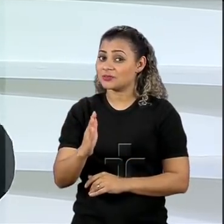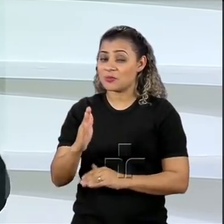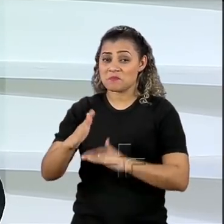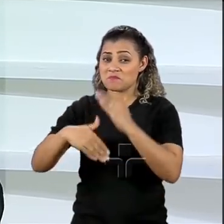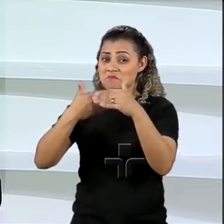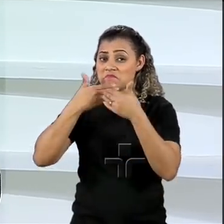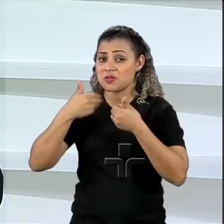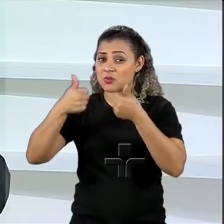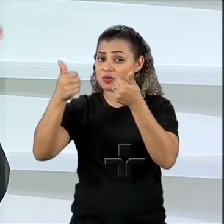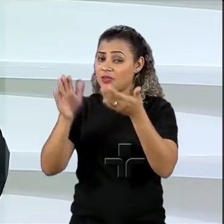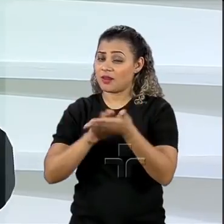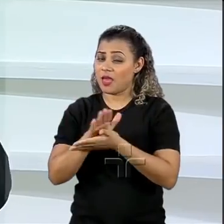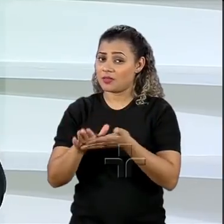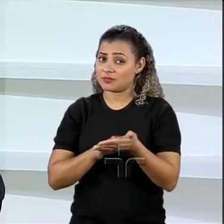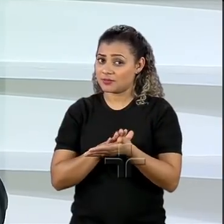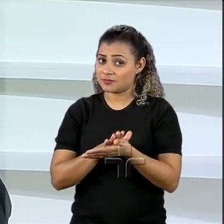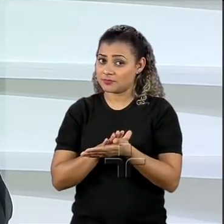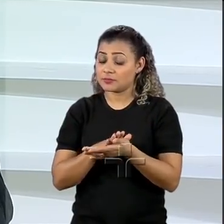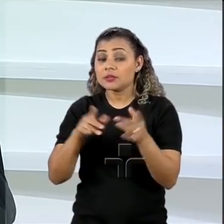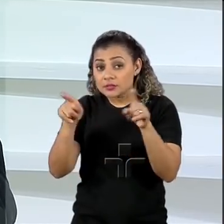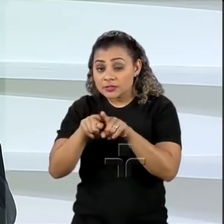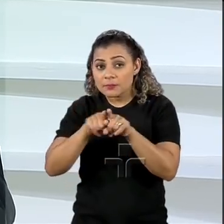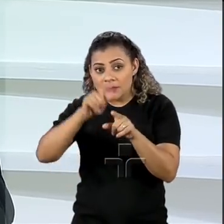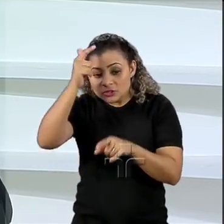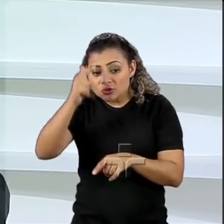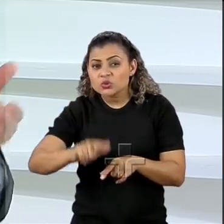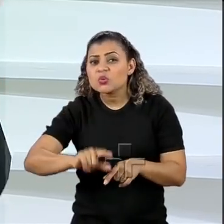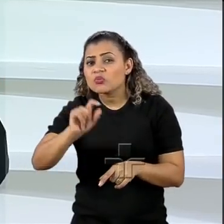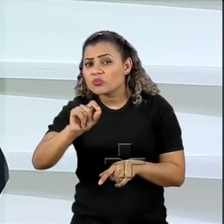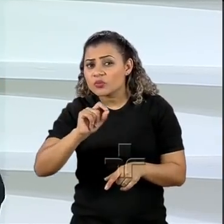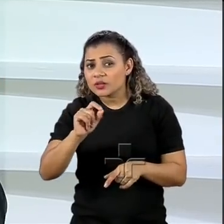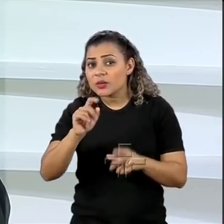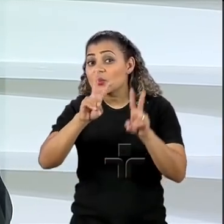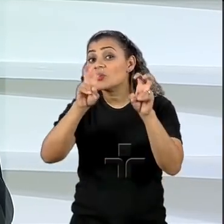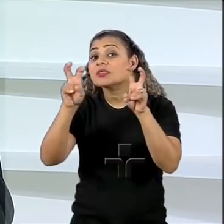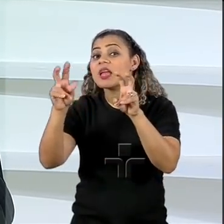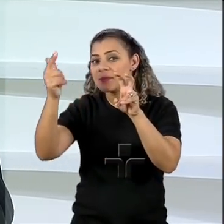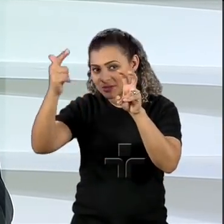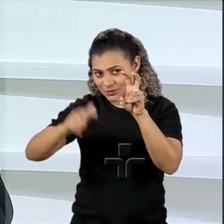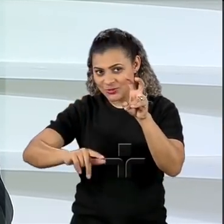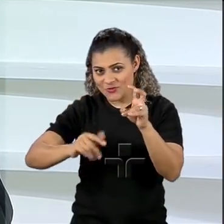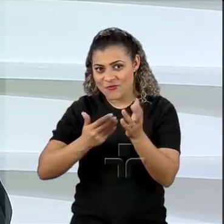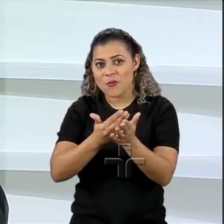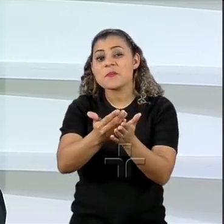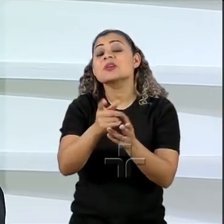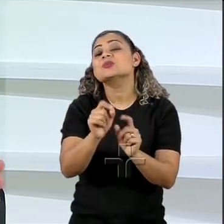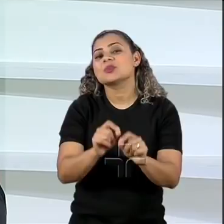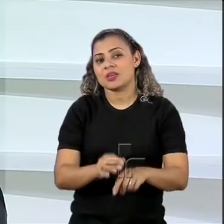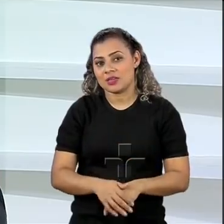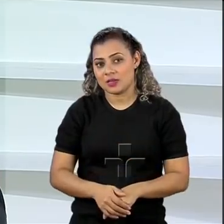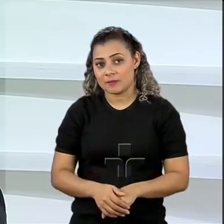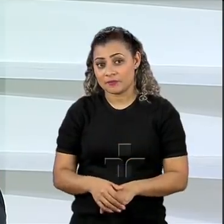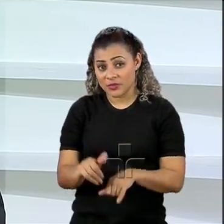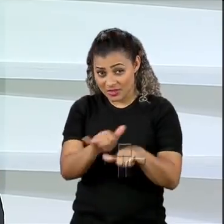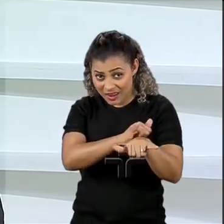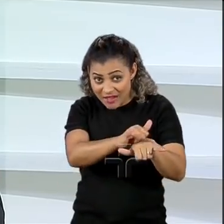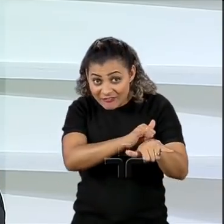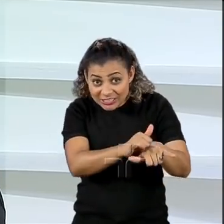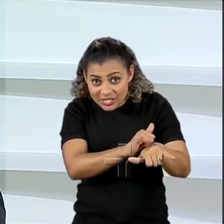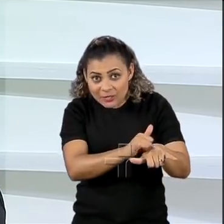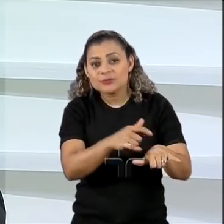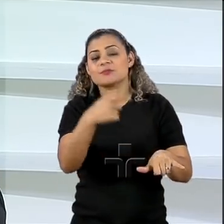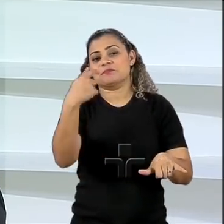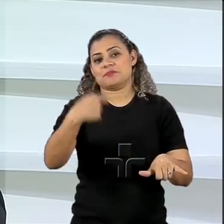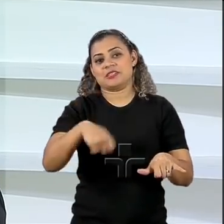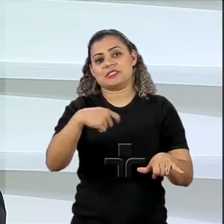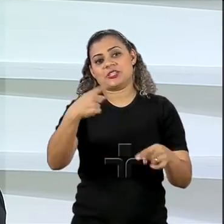E, nesse cenário, trazendo de volta o tema do início do programa, eu acho que a Operação Lava Jato precisa de uma